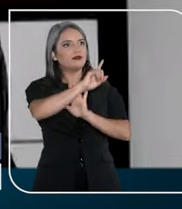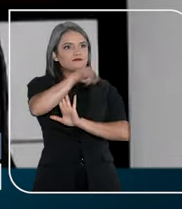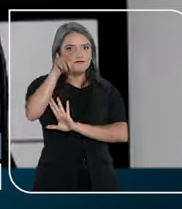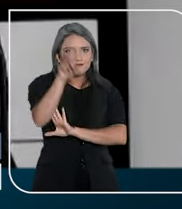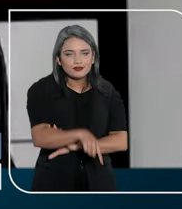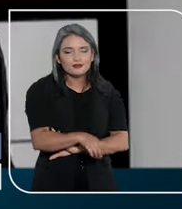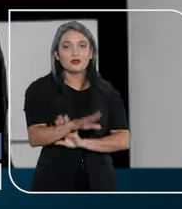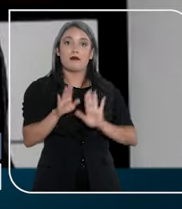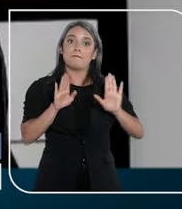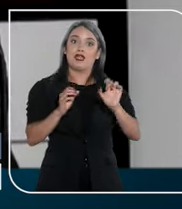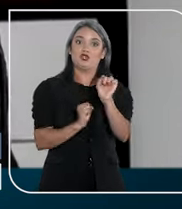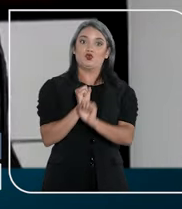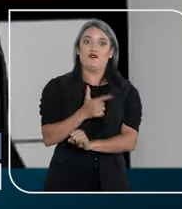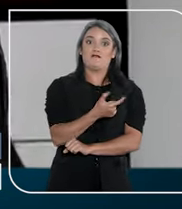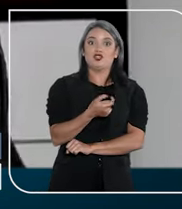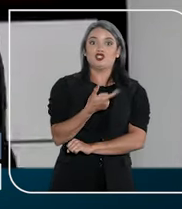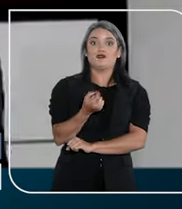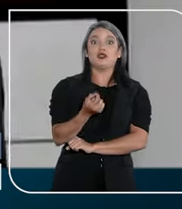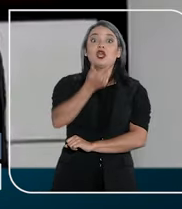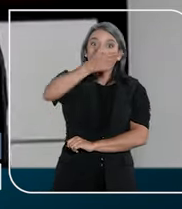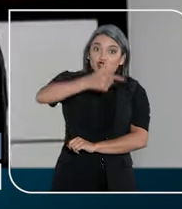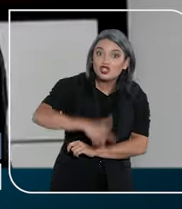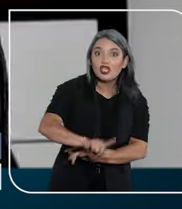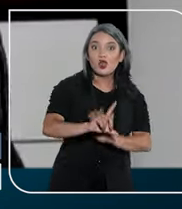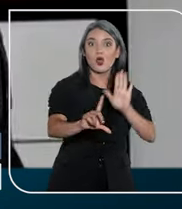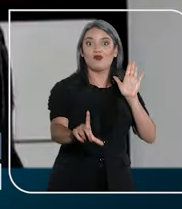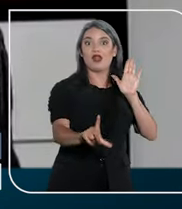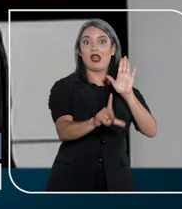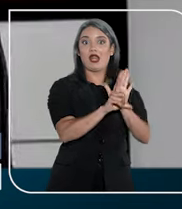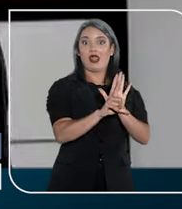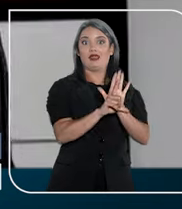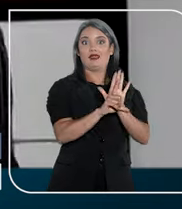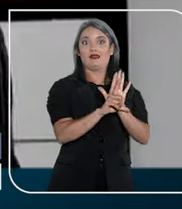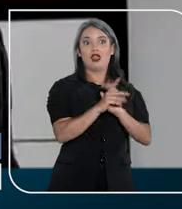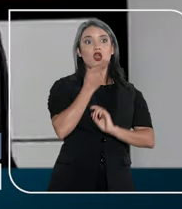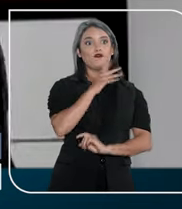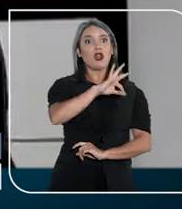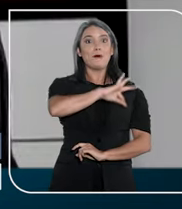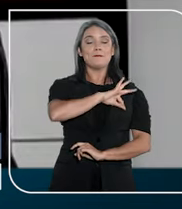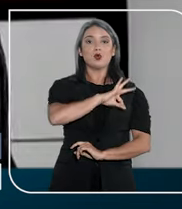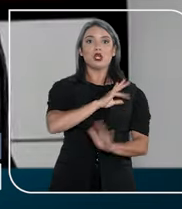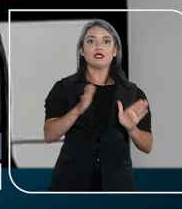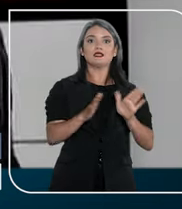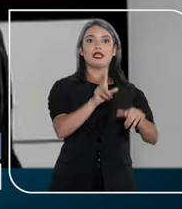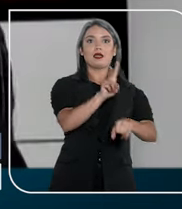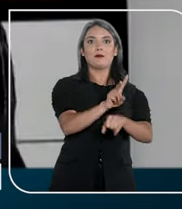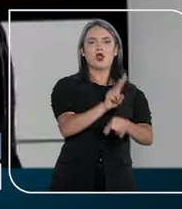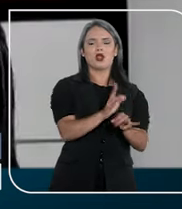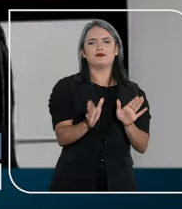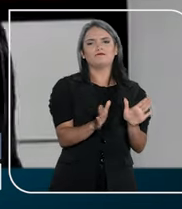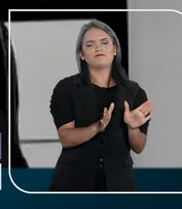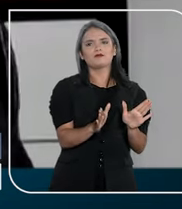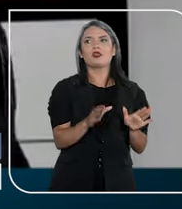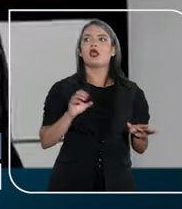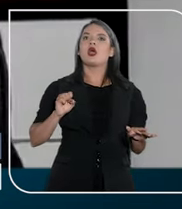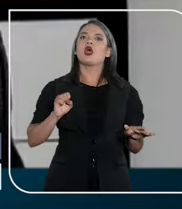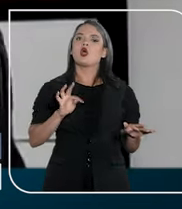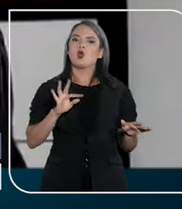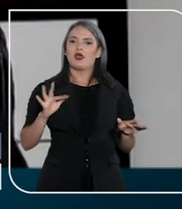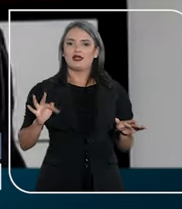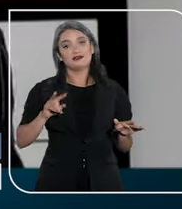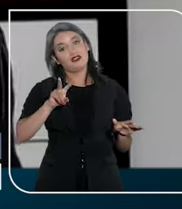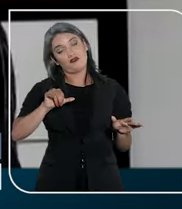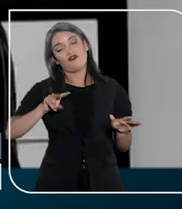agora, no ano de 2020, o Estado do Rio Grande do Sul lançou uma nova legislação, de novo com a figura do policial militar temporário. Até que o Supremo derrube, então ela é